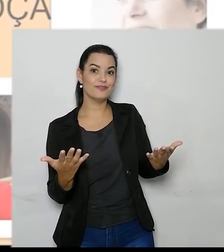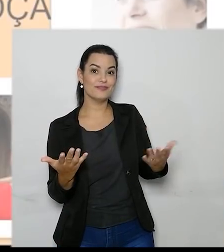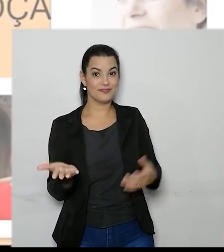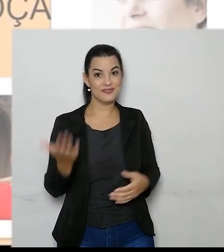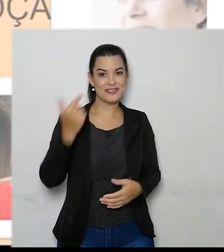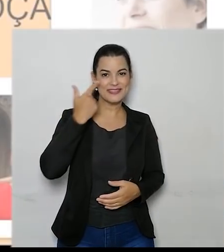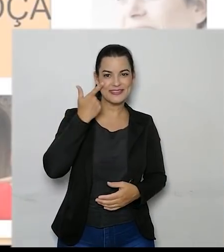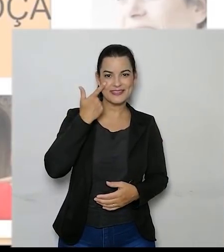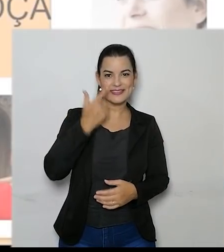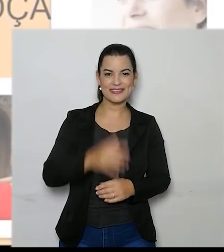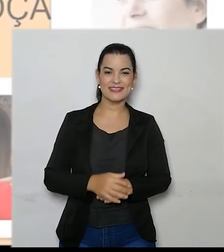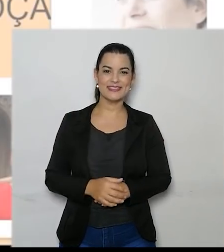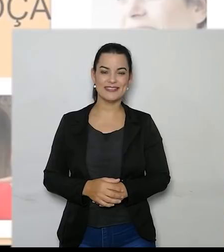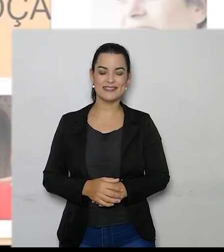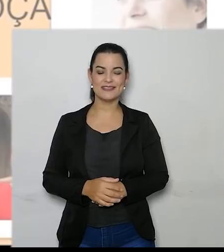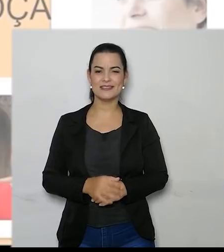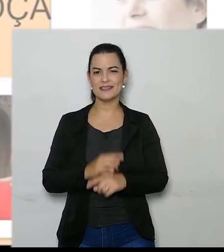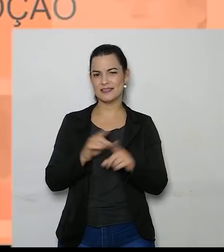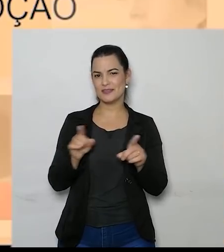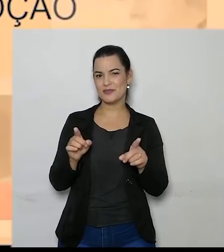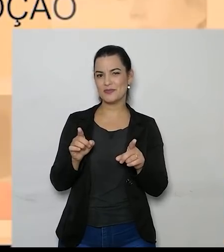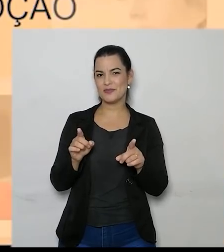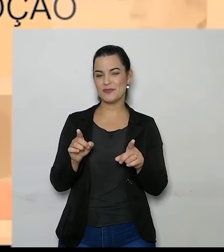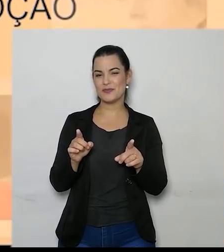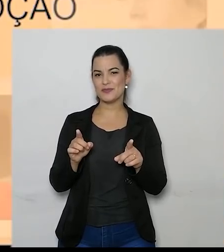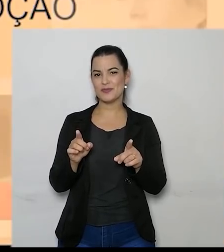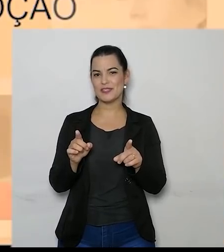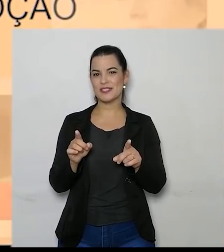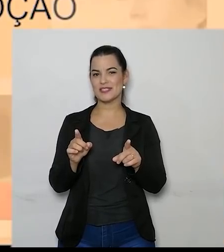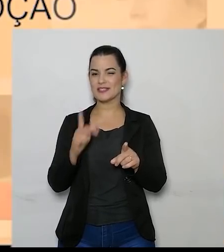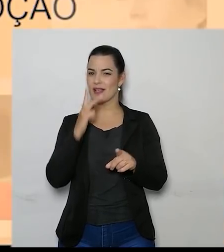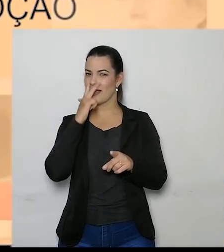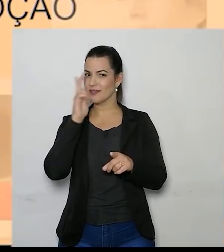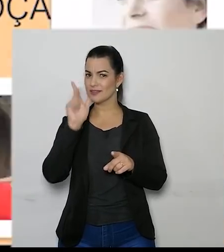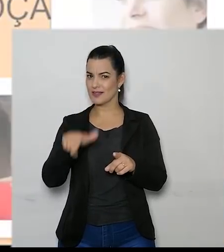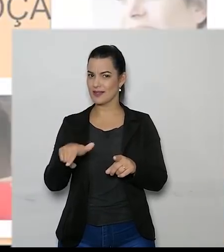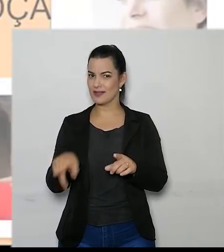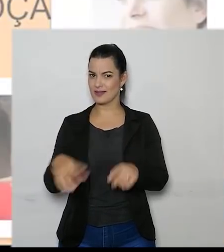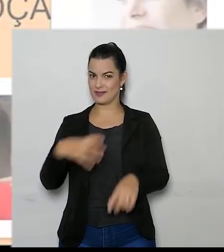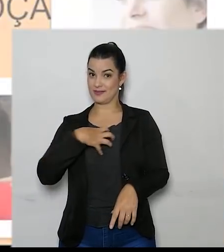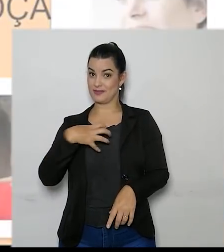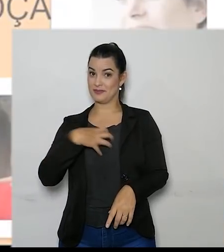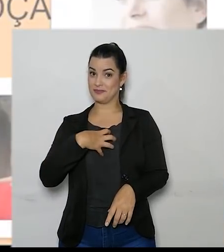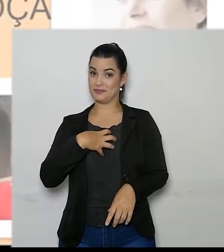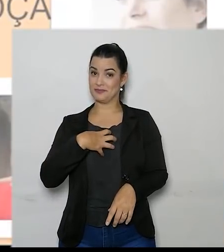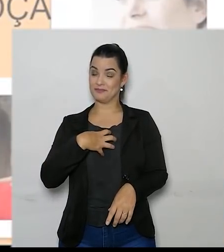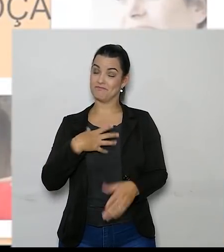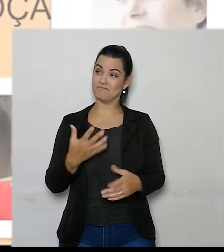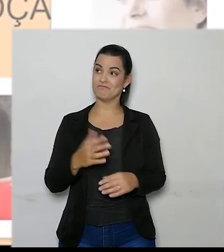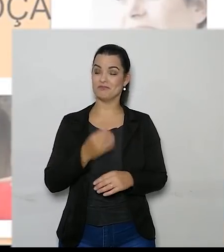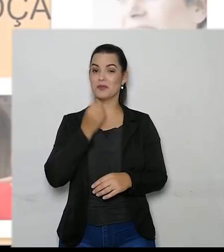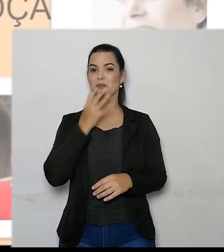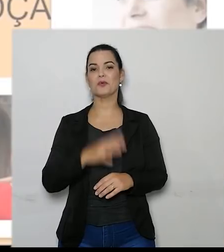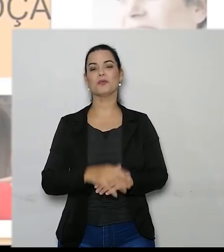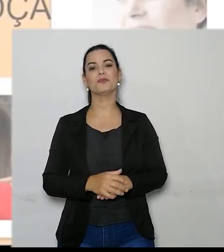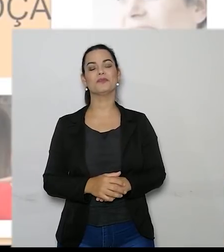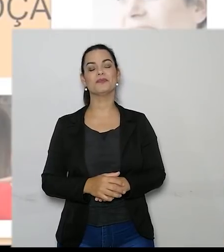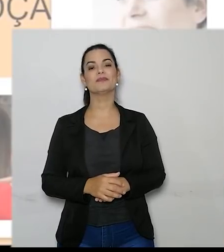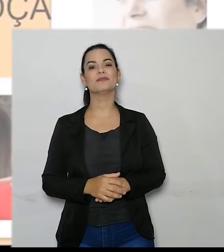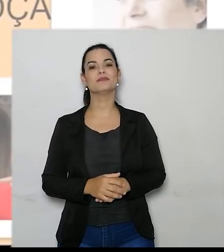lá? Vocês acham que agora sim temos um sentimento? Tá bom? E o